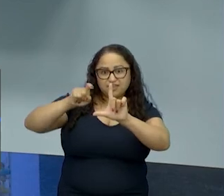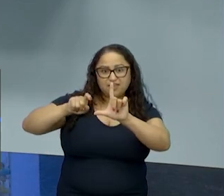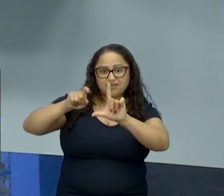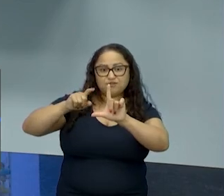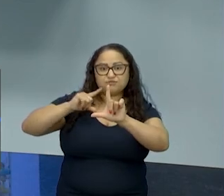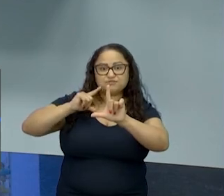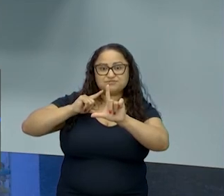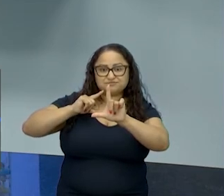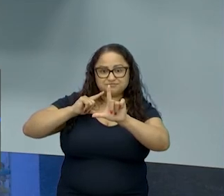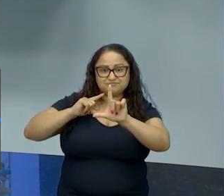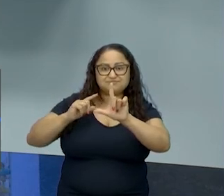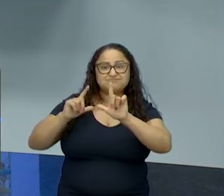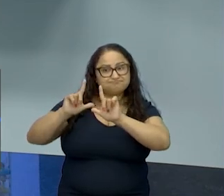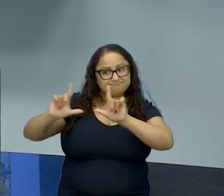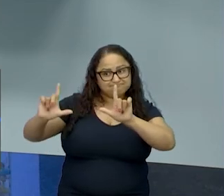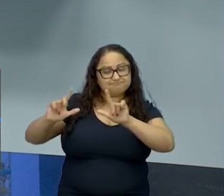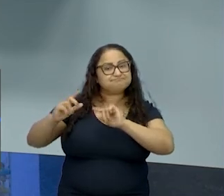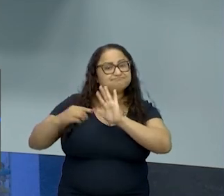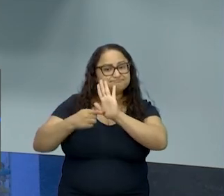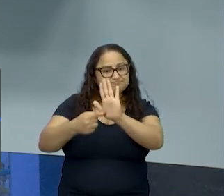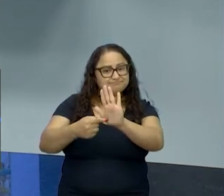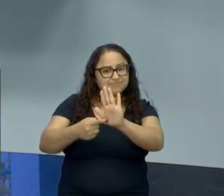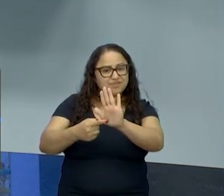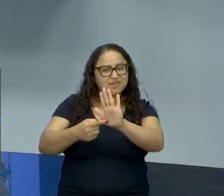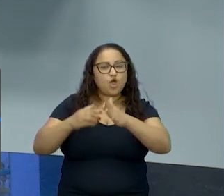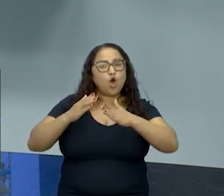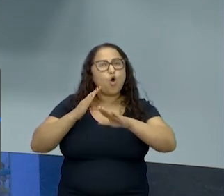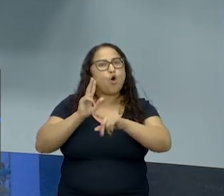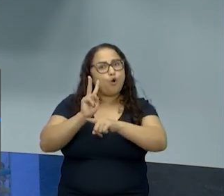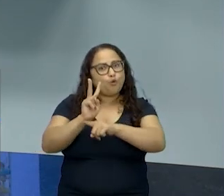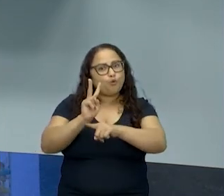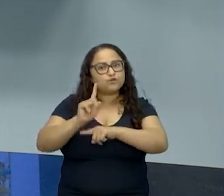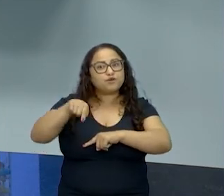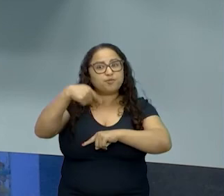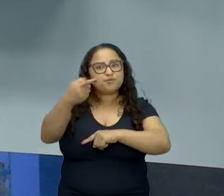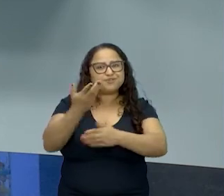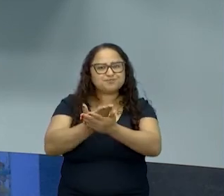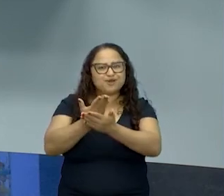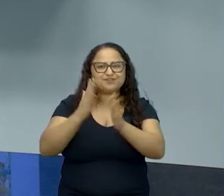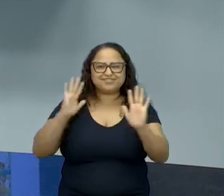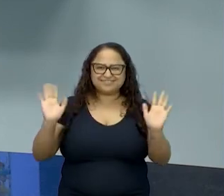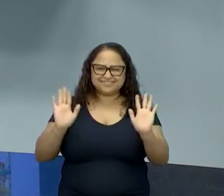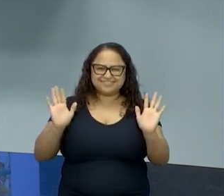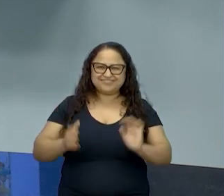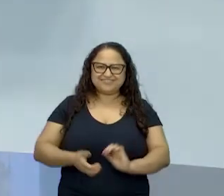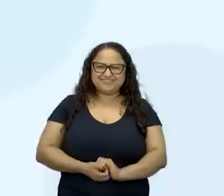aí na sua tela, tá? Se cuidem e até a próxima. Tchau, tchau.